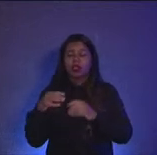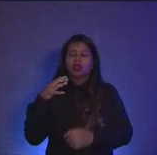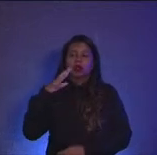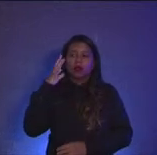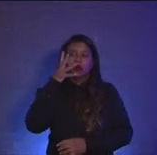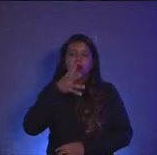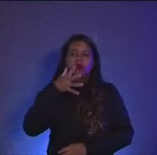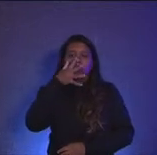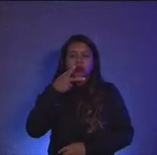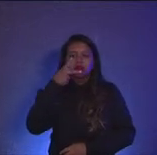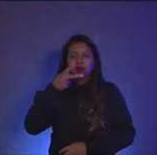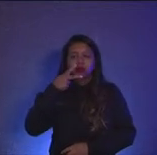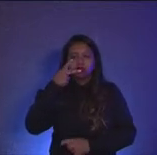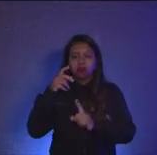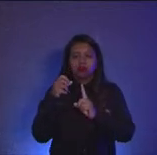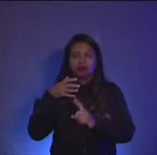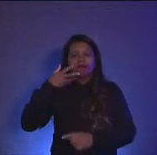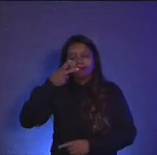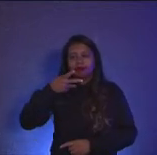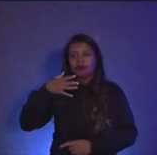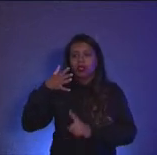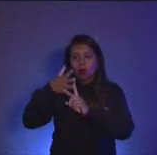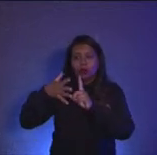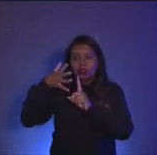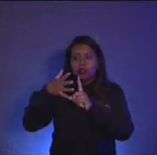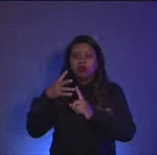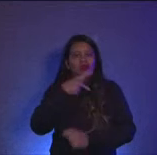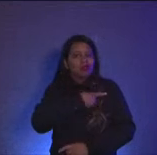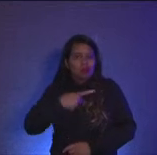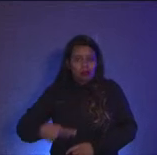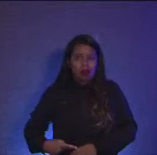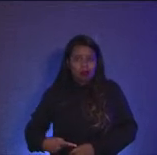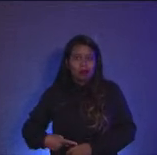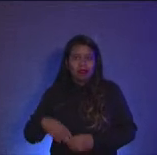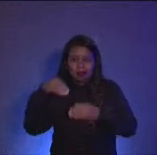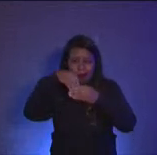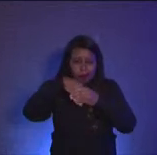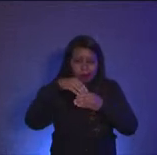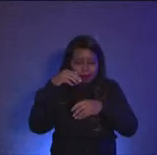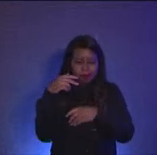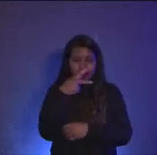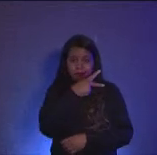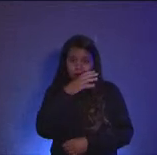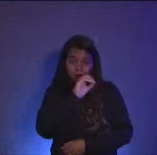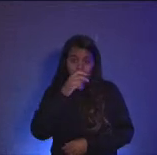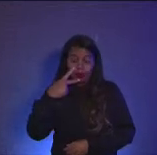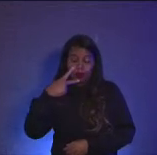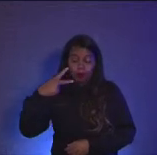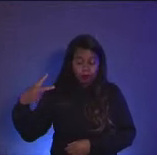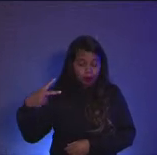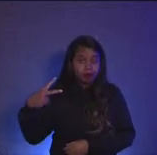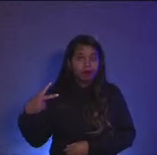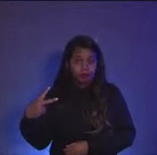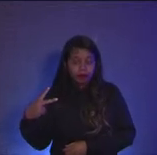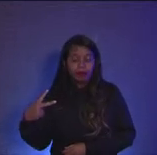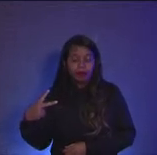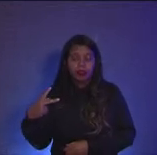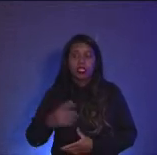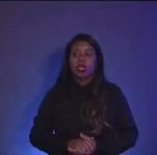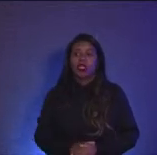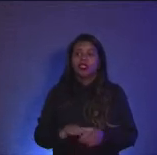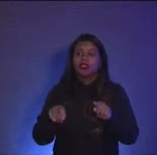de transcrições de tudo que falaram os candidatos à presidência da República na campanha de 2022. E também a gente fez pautas